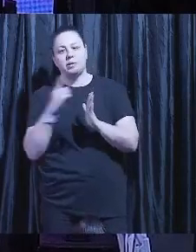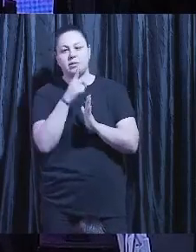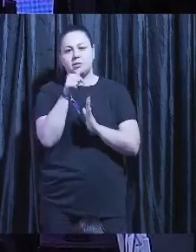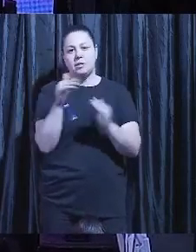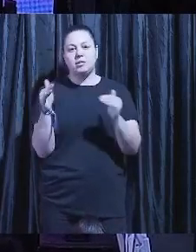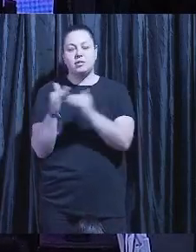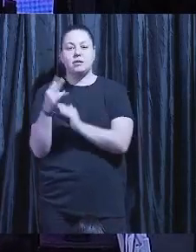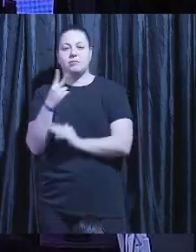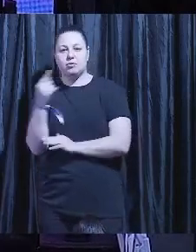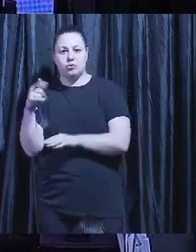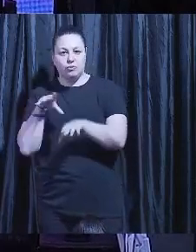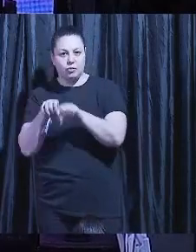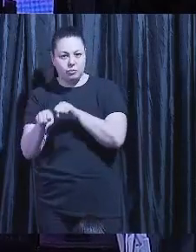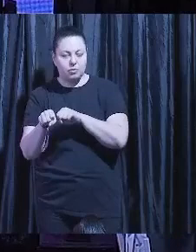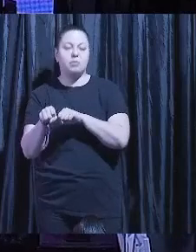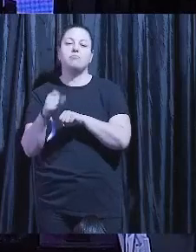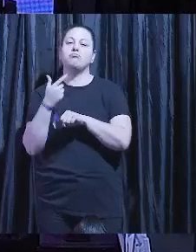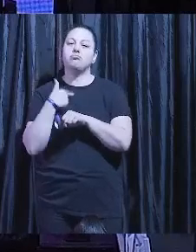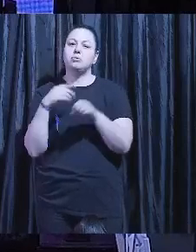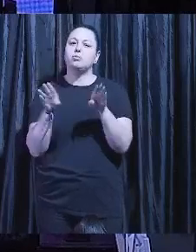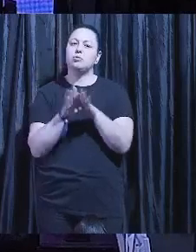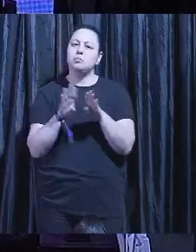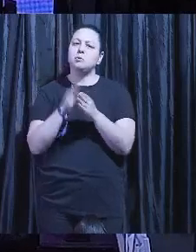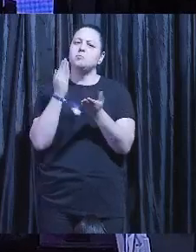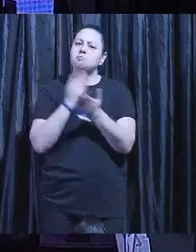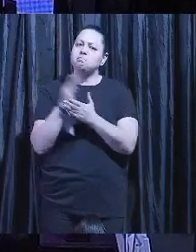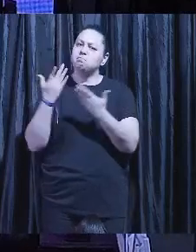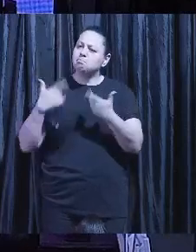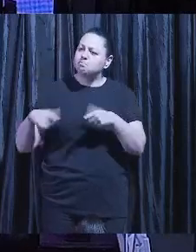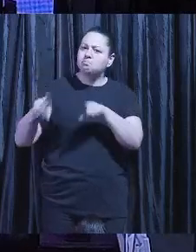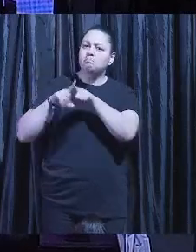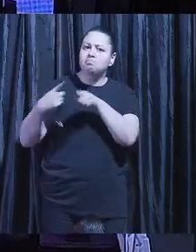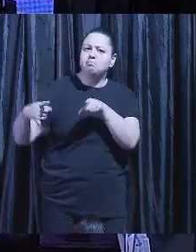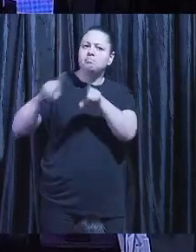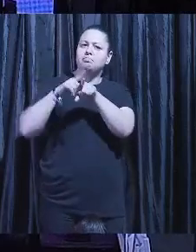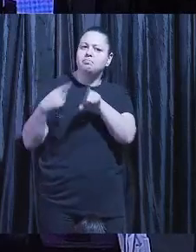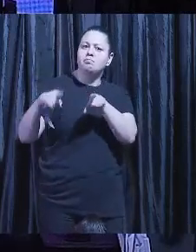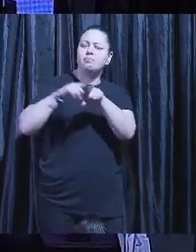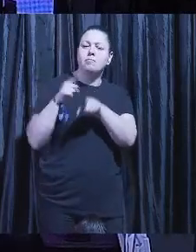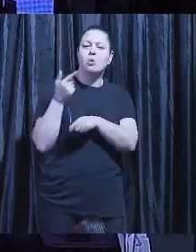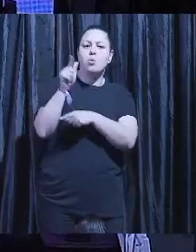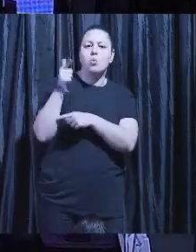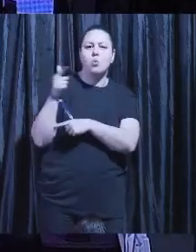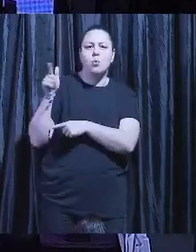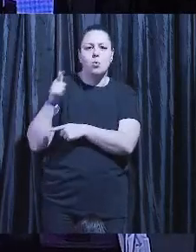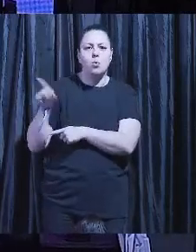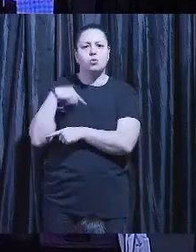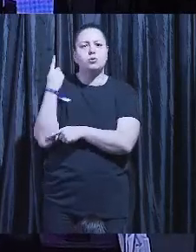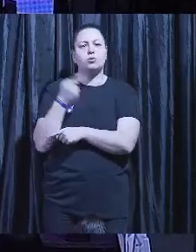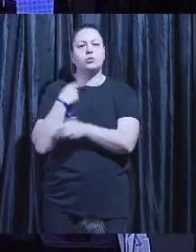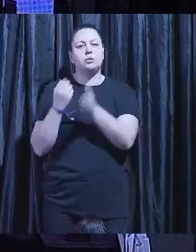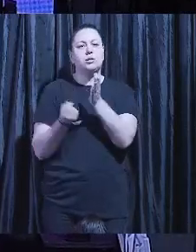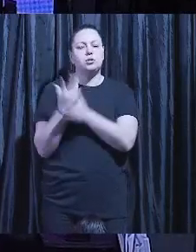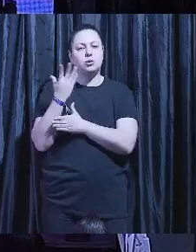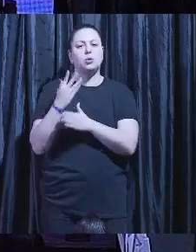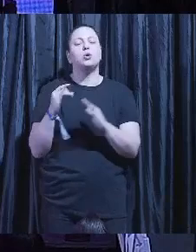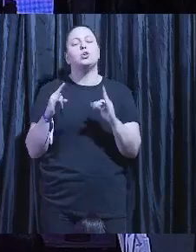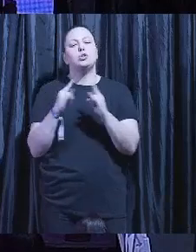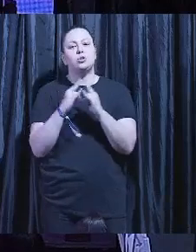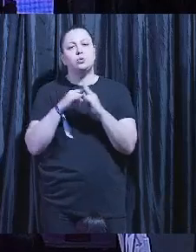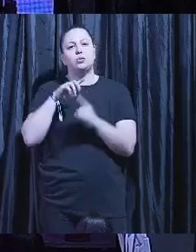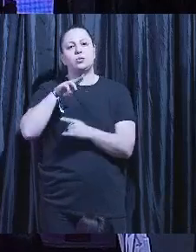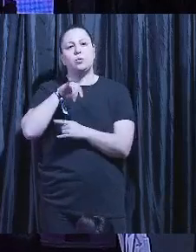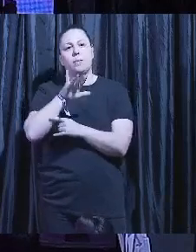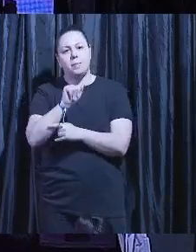21 anos, eu me juntei a outros comunicadores e comunicadoras negras e fundamos o Instituto Mídia Étnica, primeira